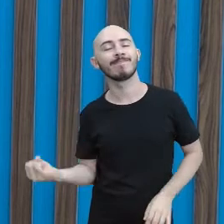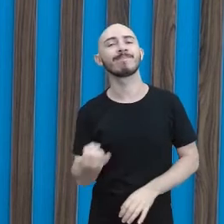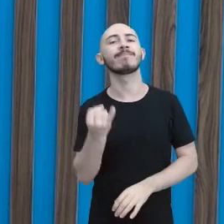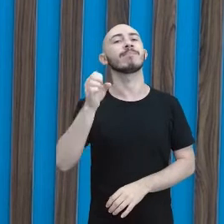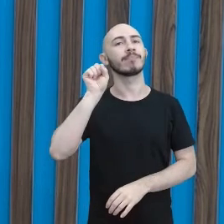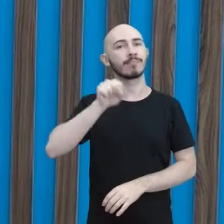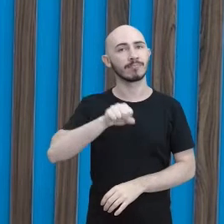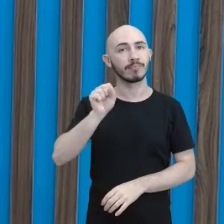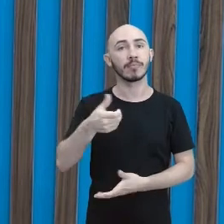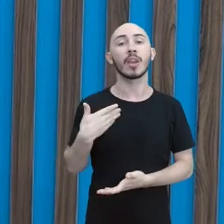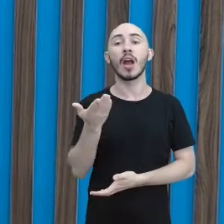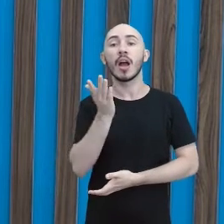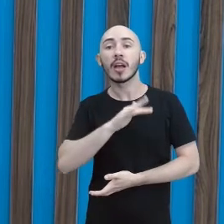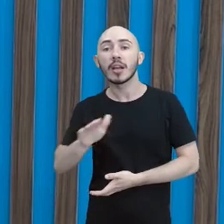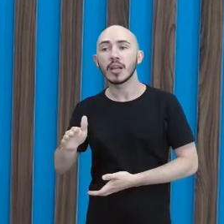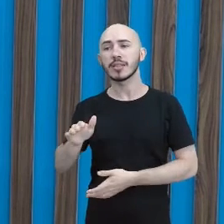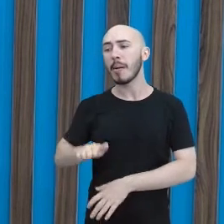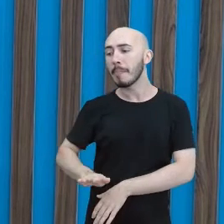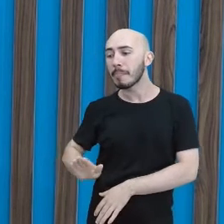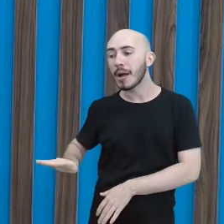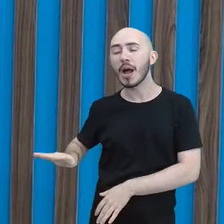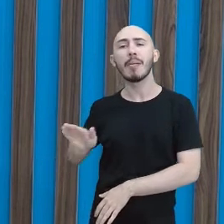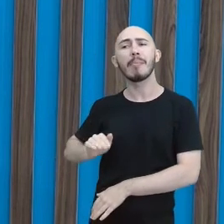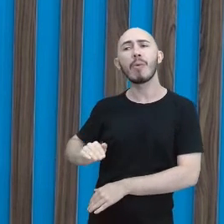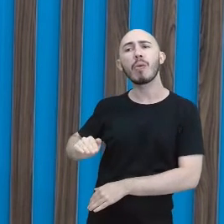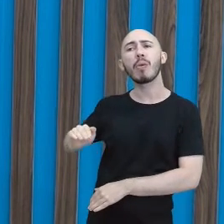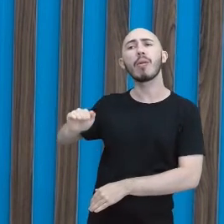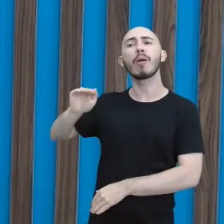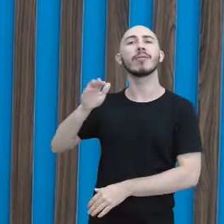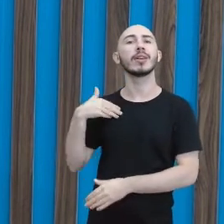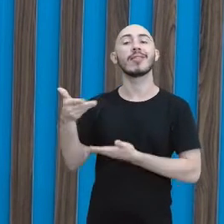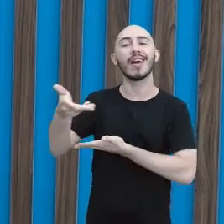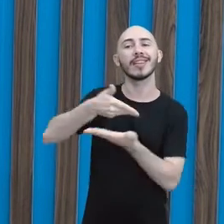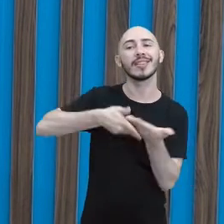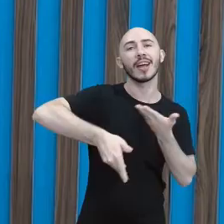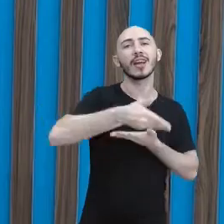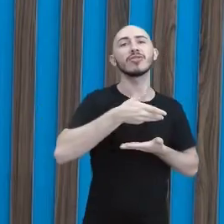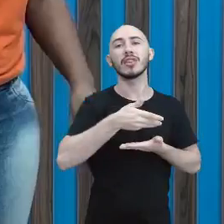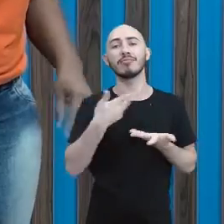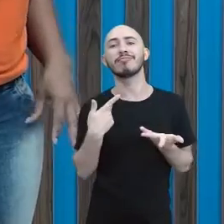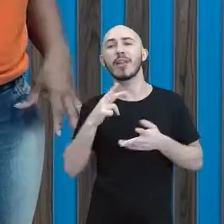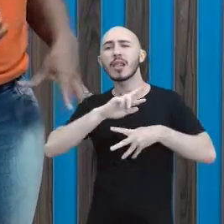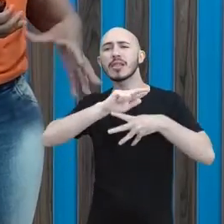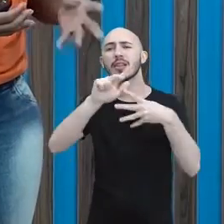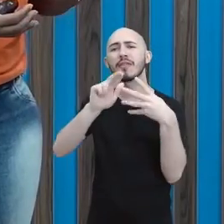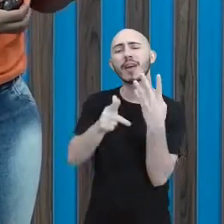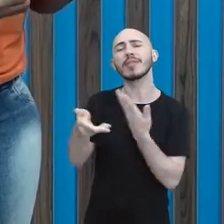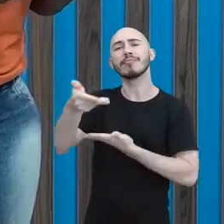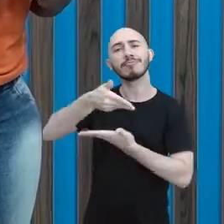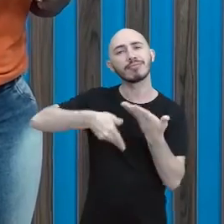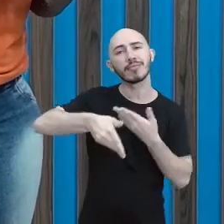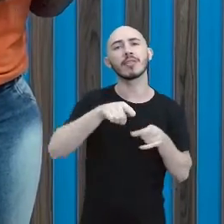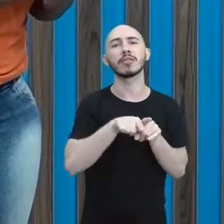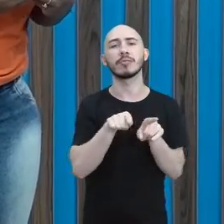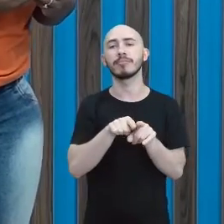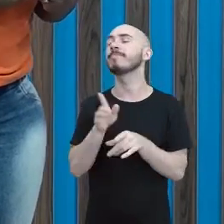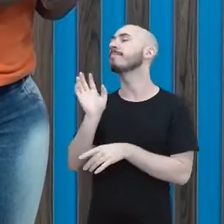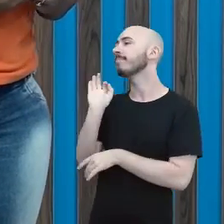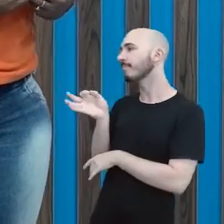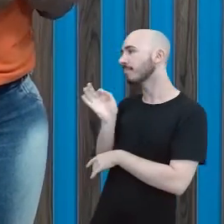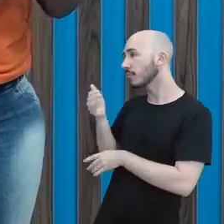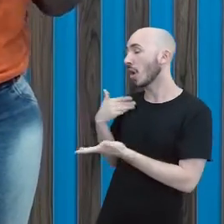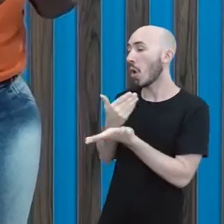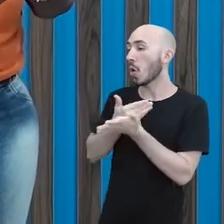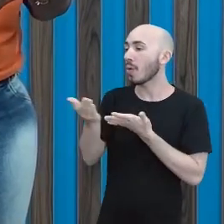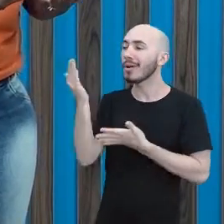porque as crianças estão desde cedo aprendendo a conviver com as diferenças. Pois é. E eles começam a entender